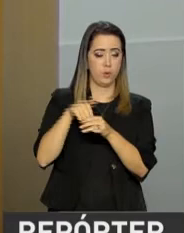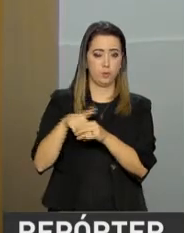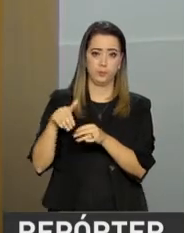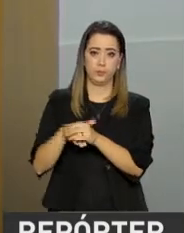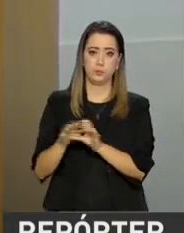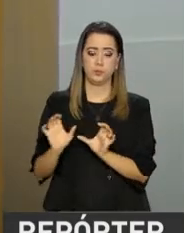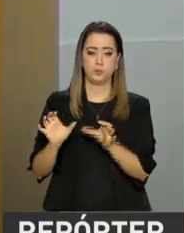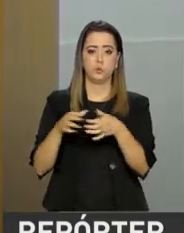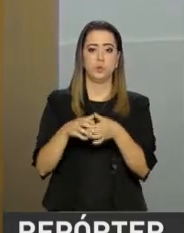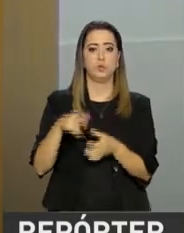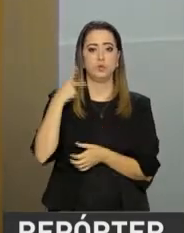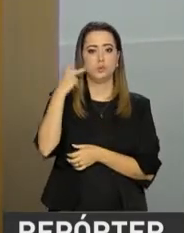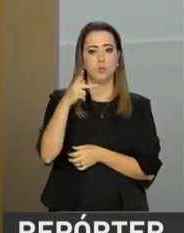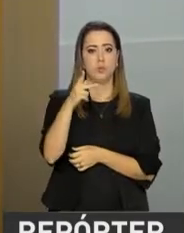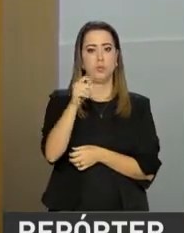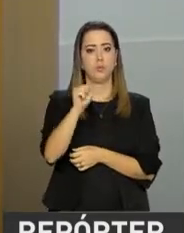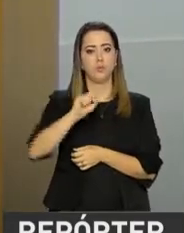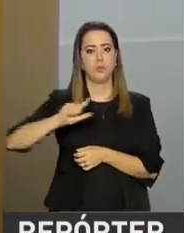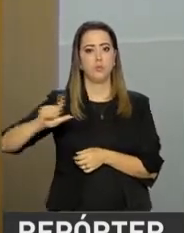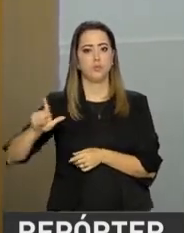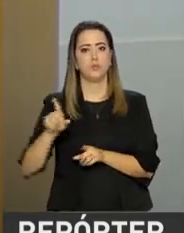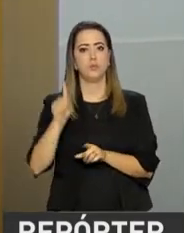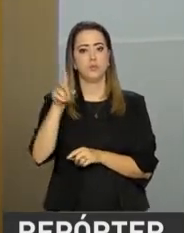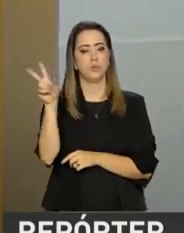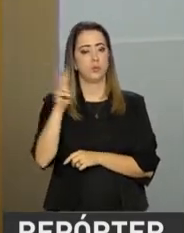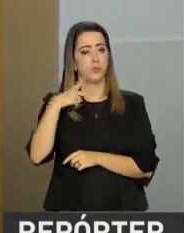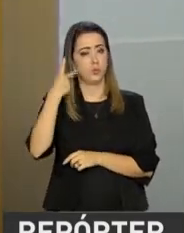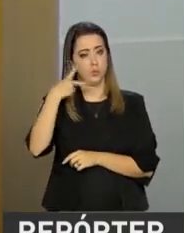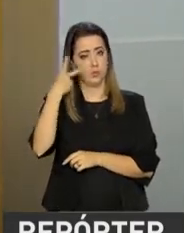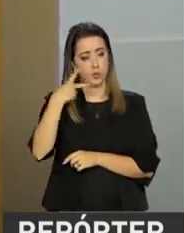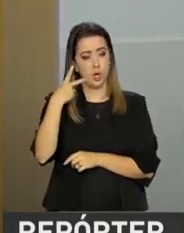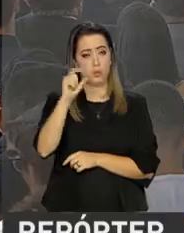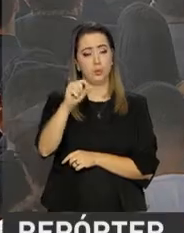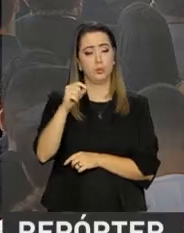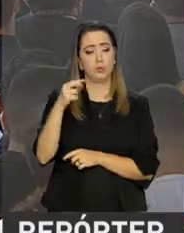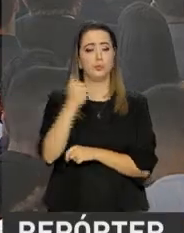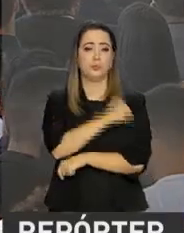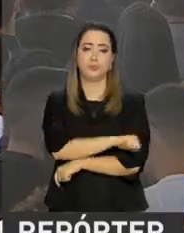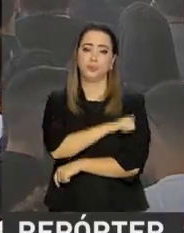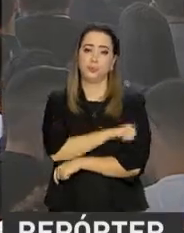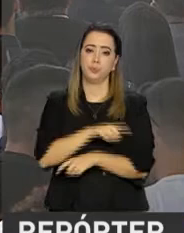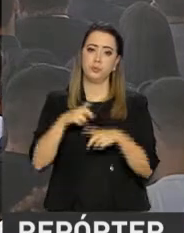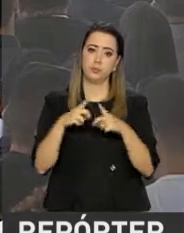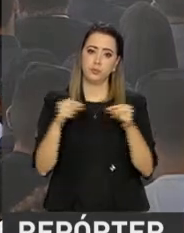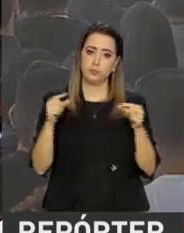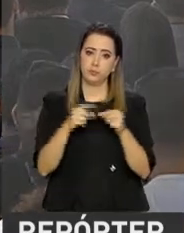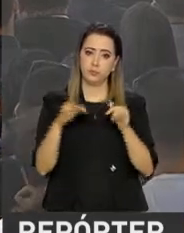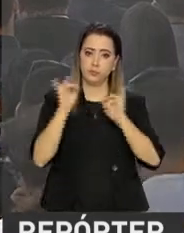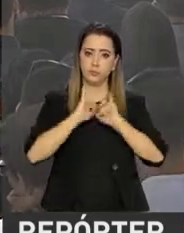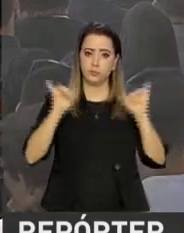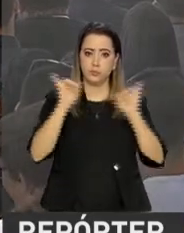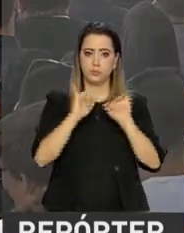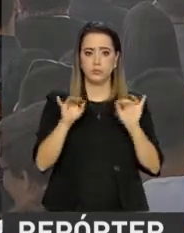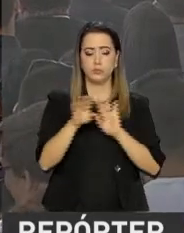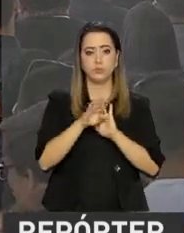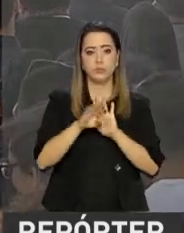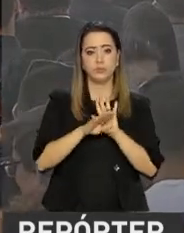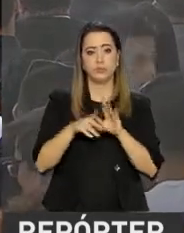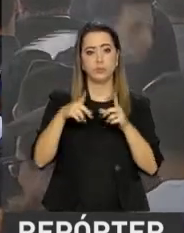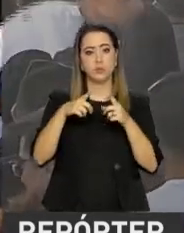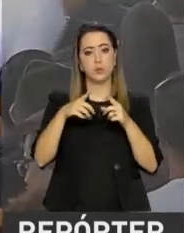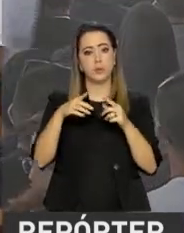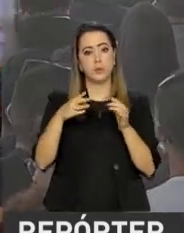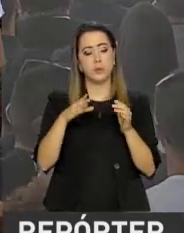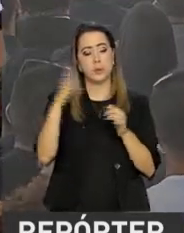PSOL e cumpriu o primeiro mandato como vereadora na cidade do Rio de Janeiro. Em Brasília, durante o lançamento do programa Brasil